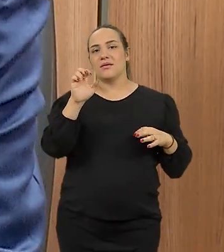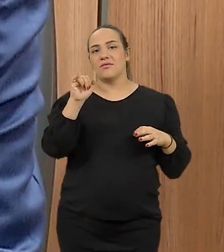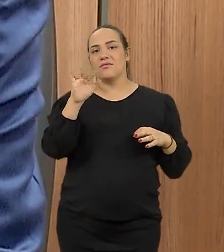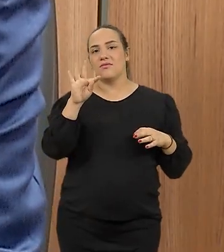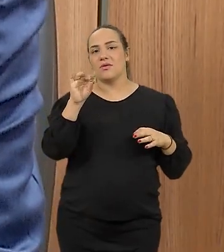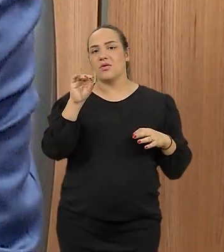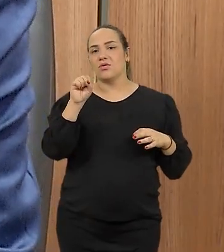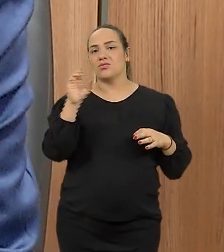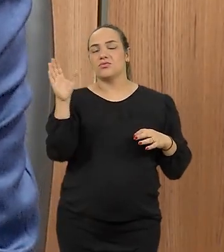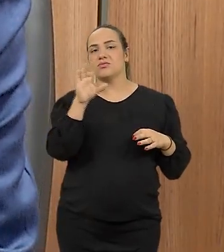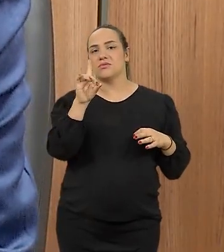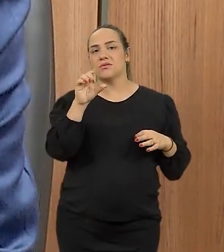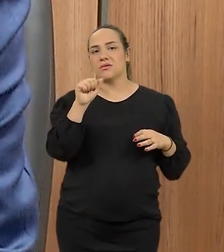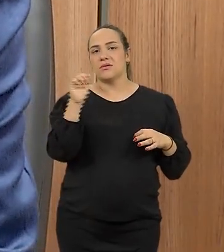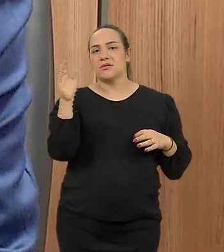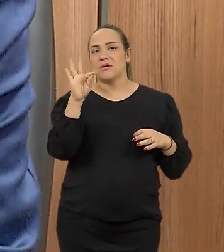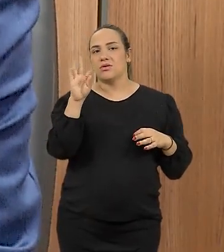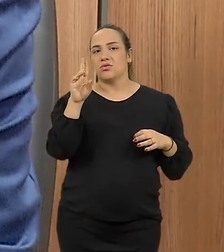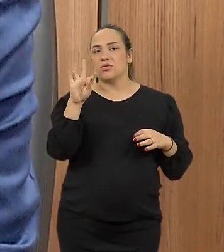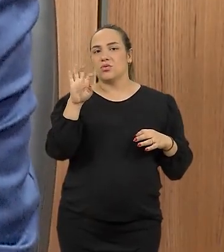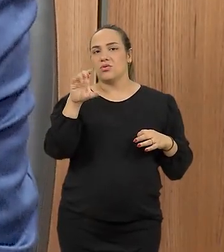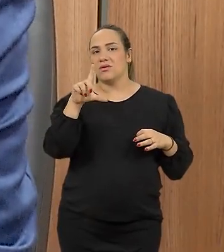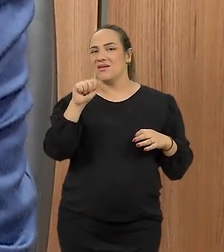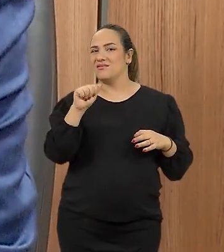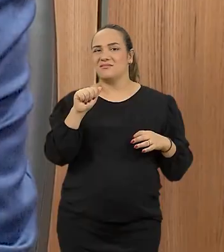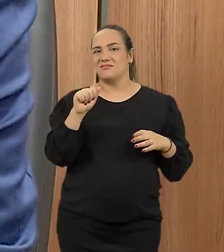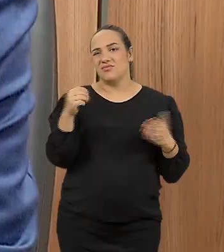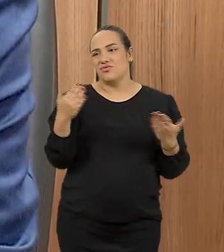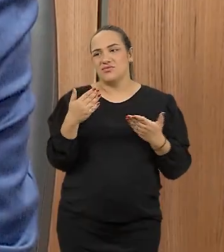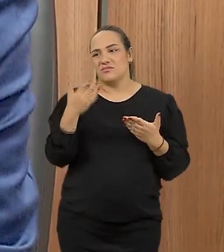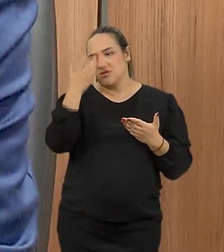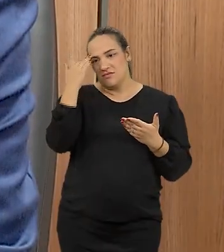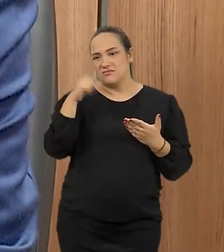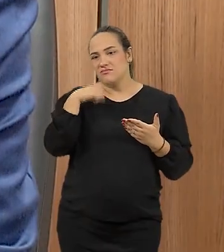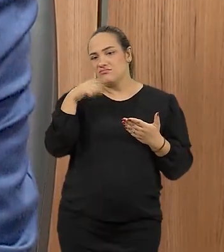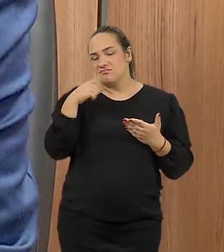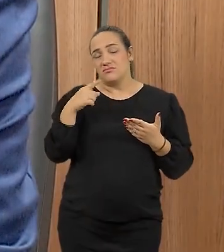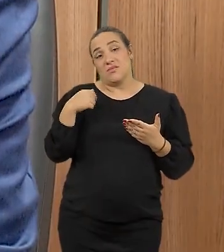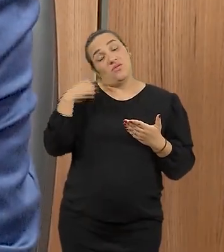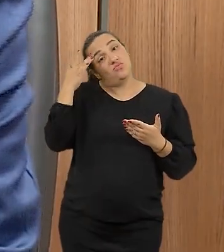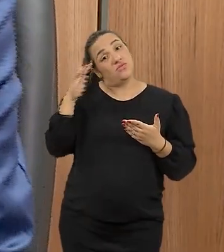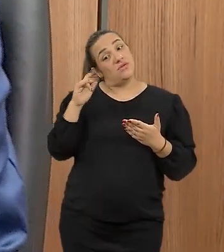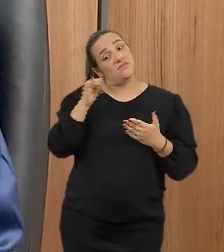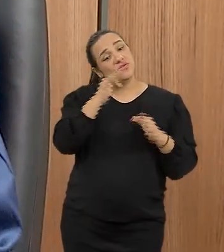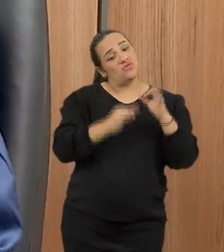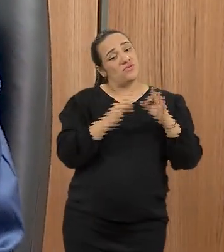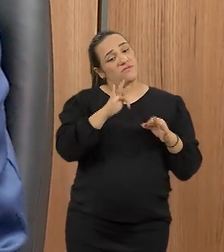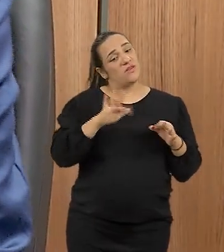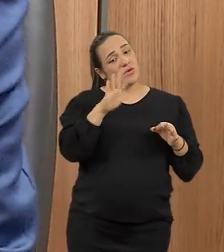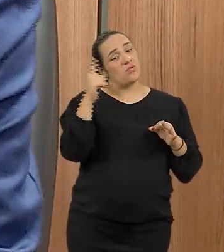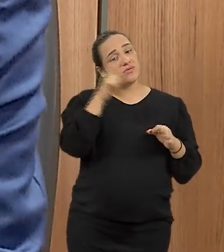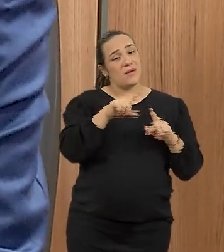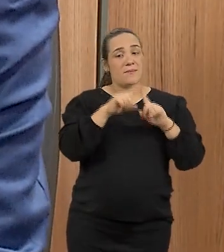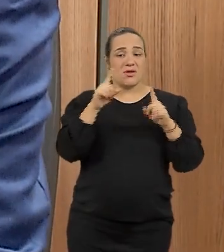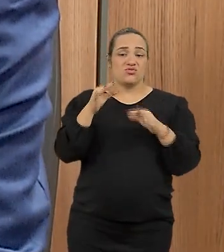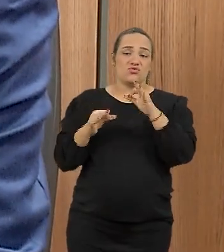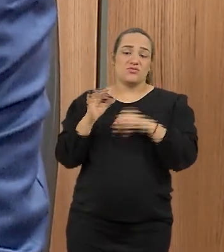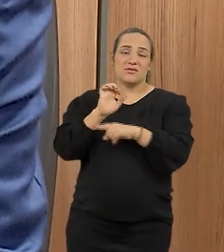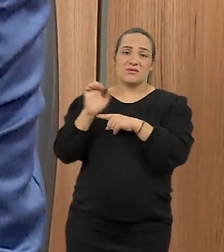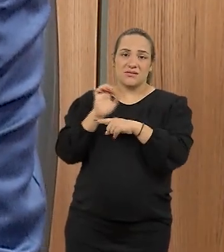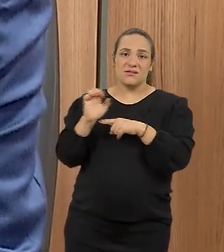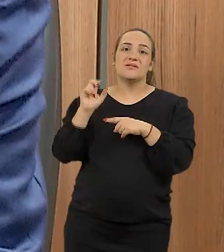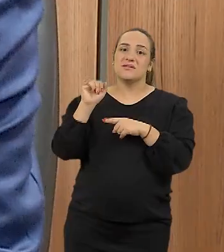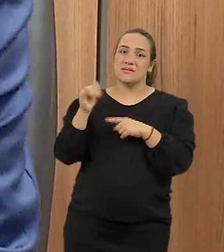era uma proposta para você parar o processo no começo e não deu certo. As pessoas não sei se na Justiça Federal isso tem acontecido, mas